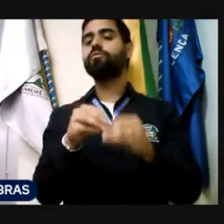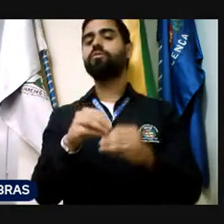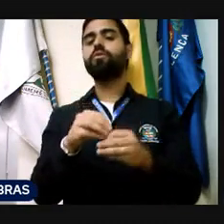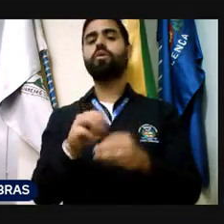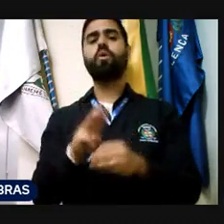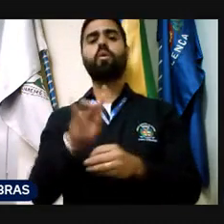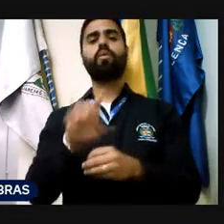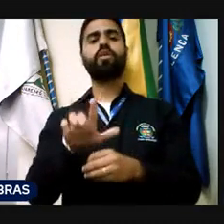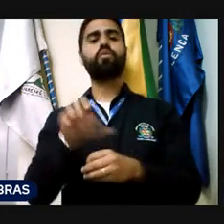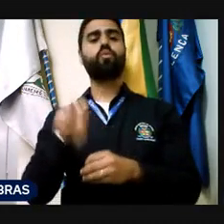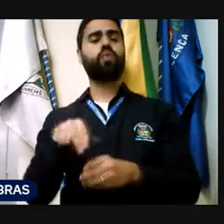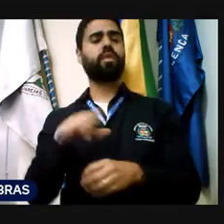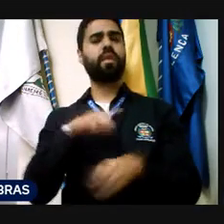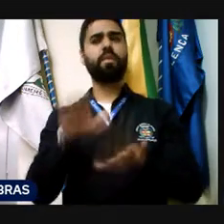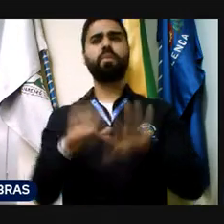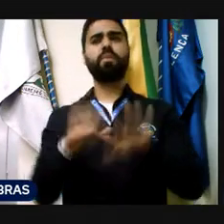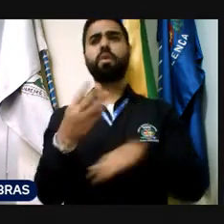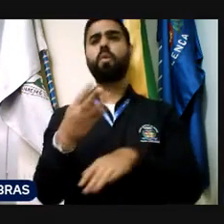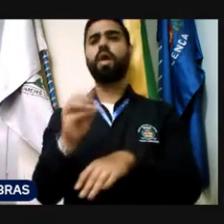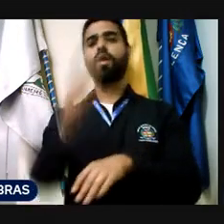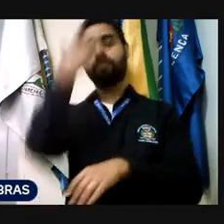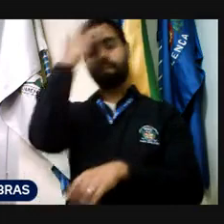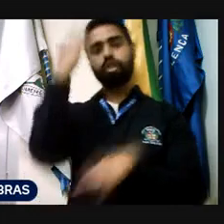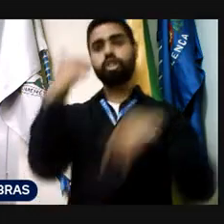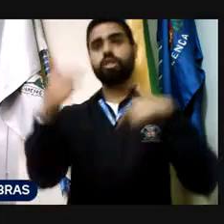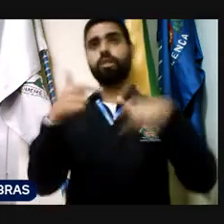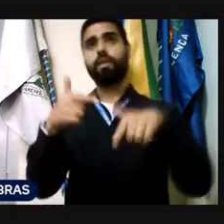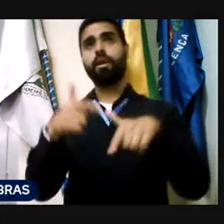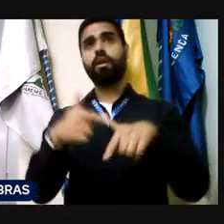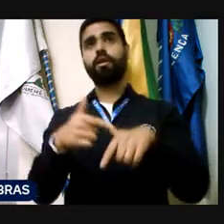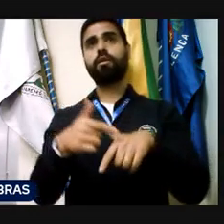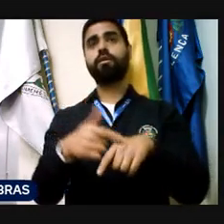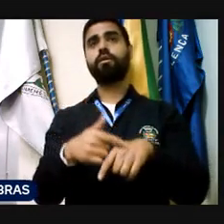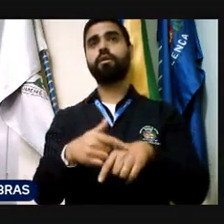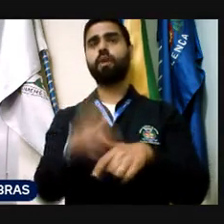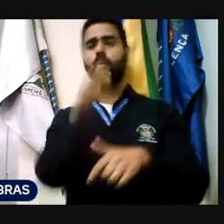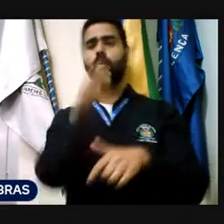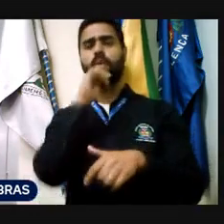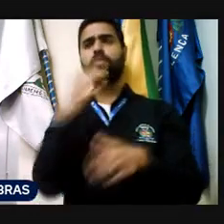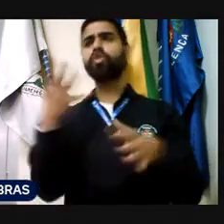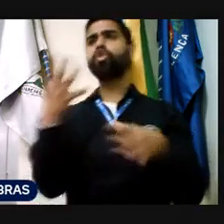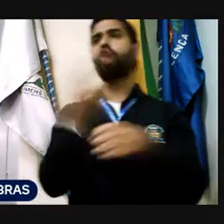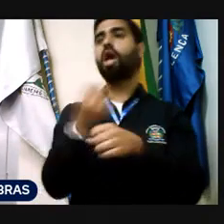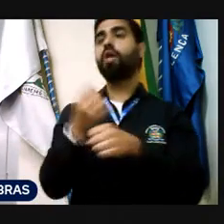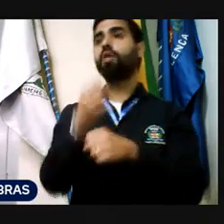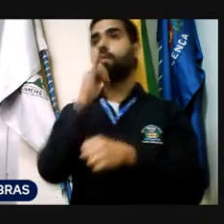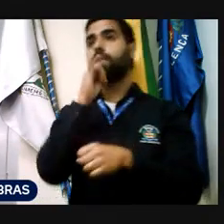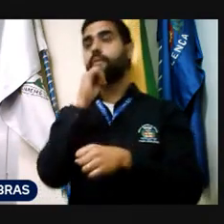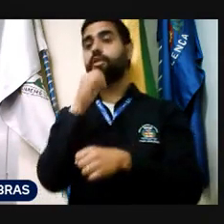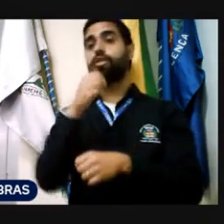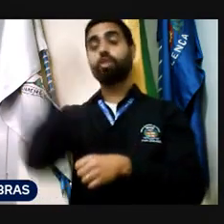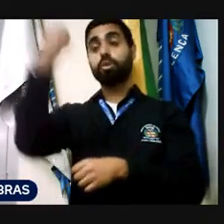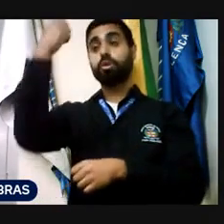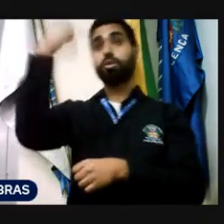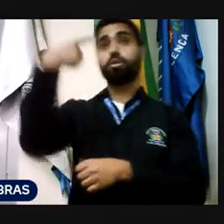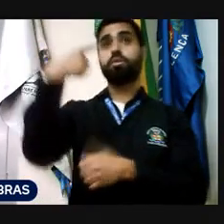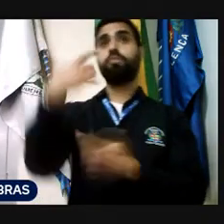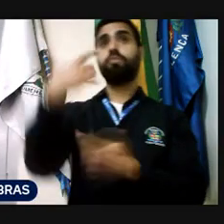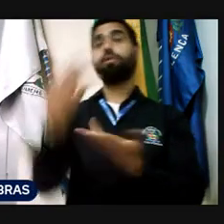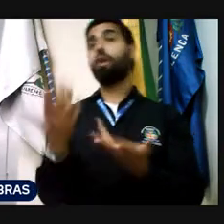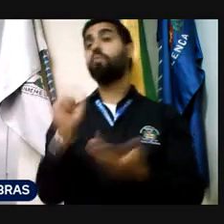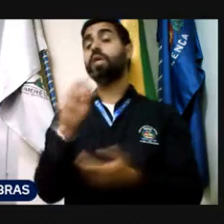tem em torno de 40 pessoas trabalhando. Só uma conta de luz do Wilson, o Estado deve arrecadar uma grana, porque